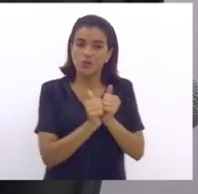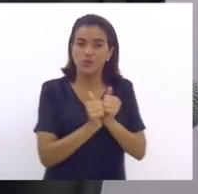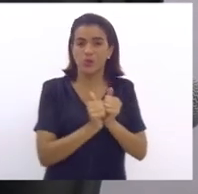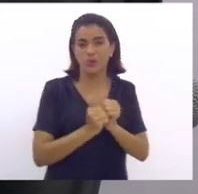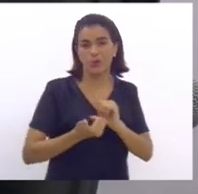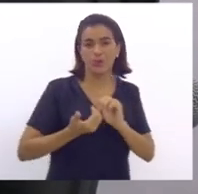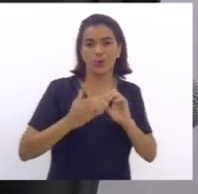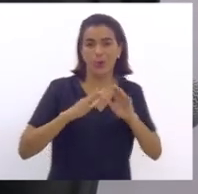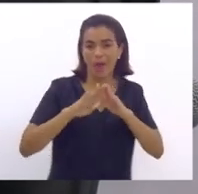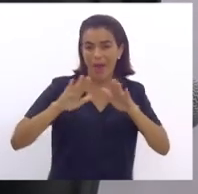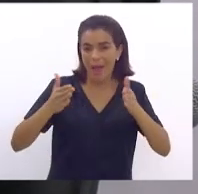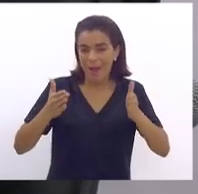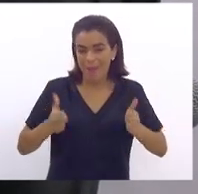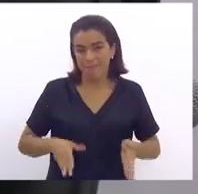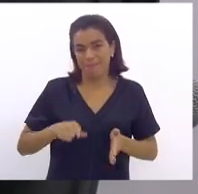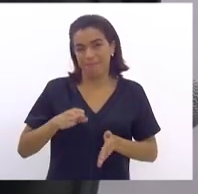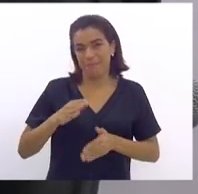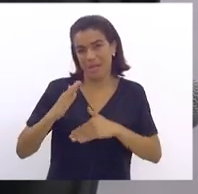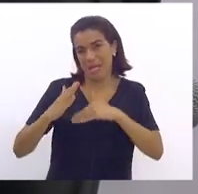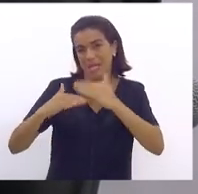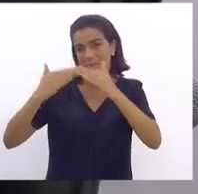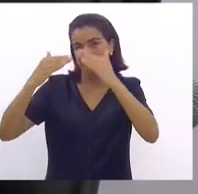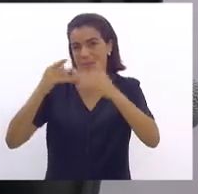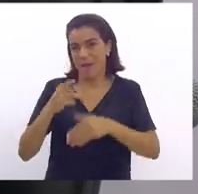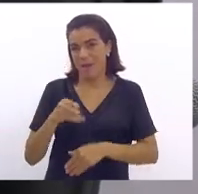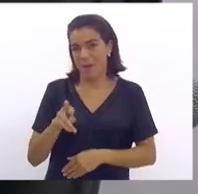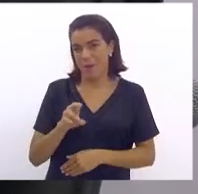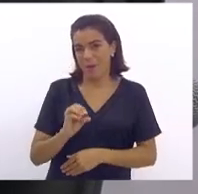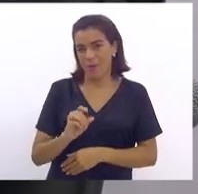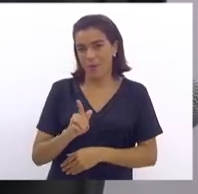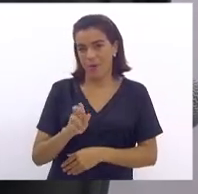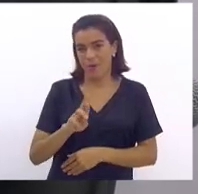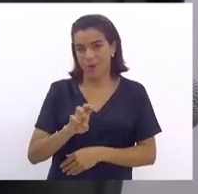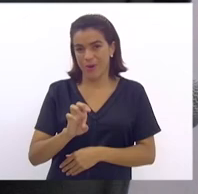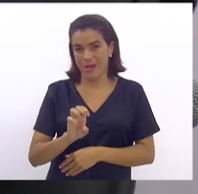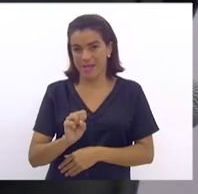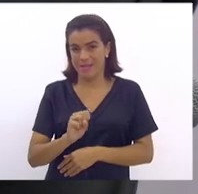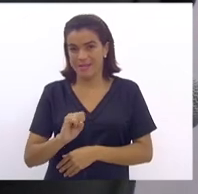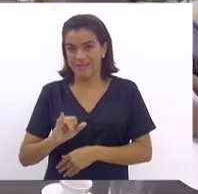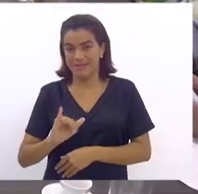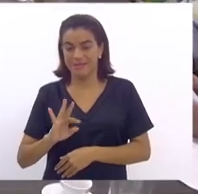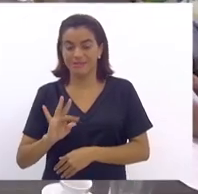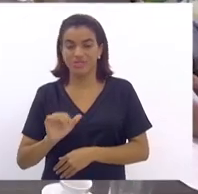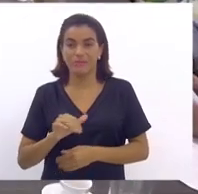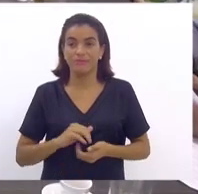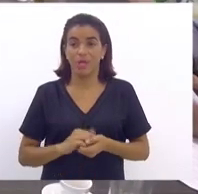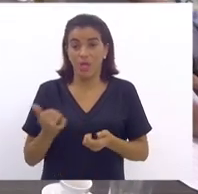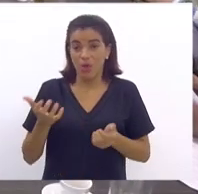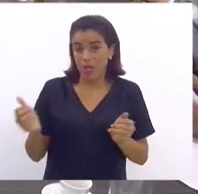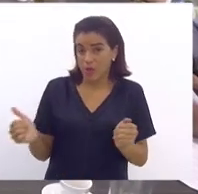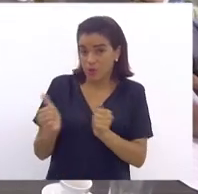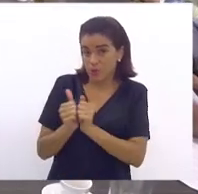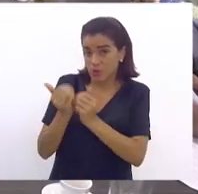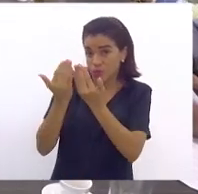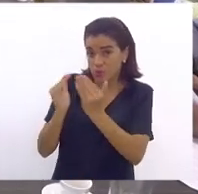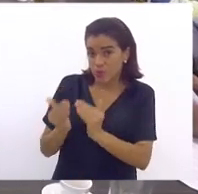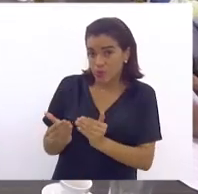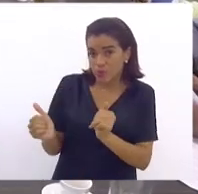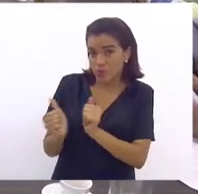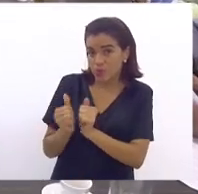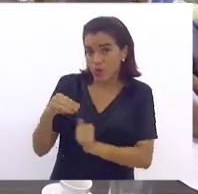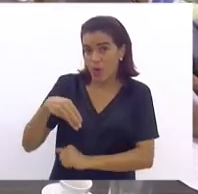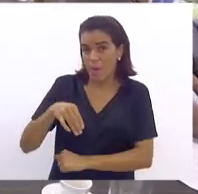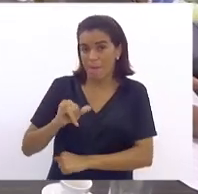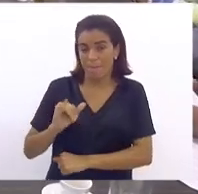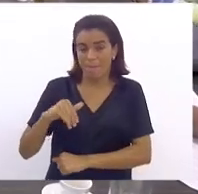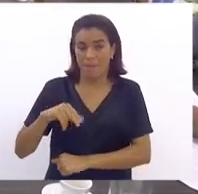com a lista tríplice. É uma discussão de plenário, mas pode ser o momento da discussão, entende? Presidente, eu queria a vista conjunta. Perfeito. Com o deputado Mink, foi possível. Entendeu o que eu estou dizendo,